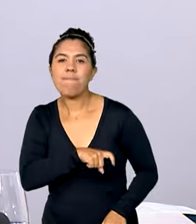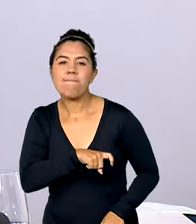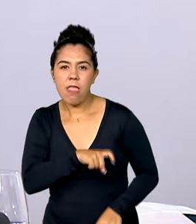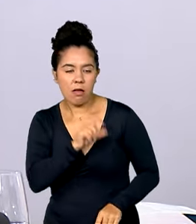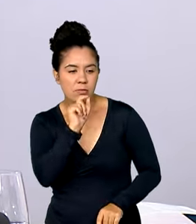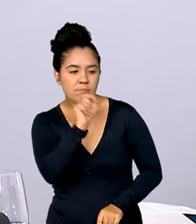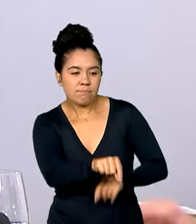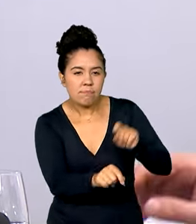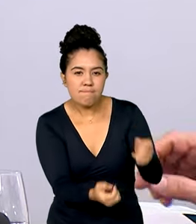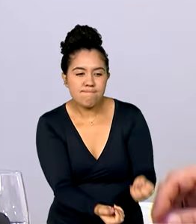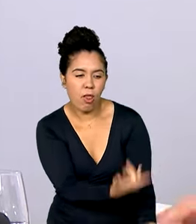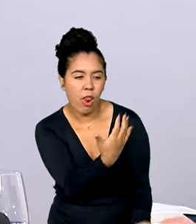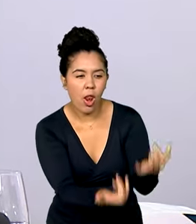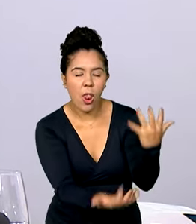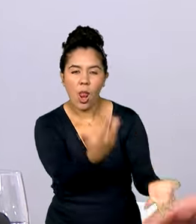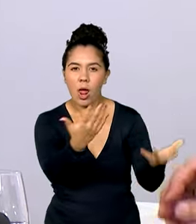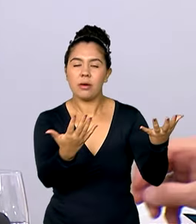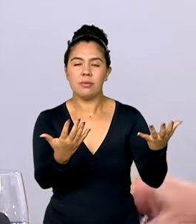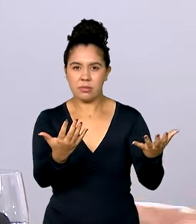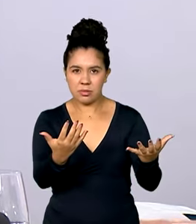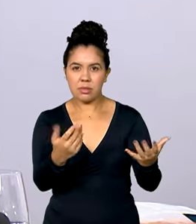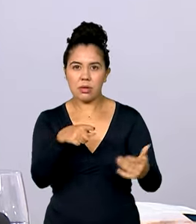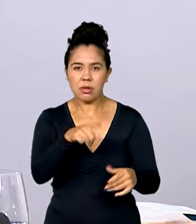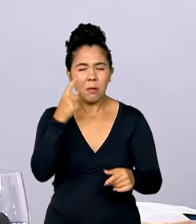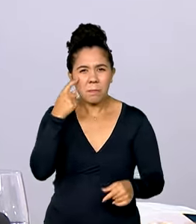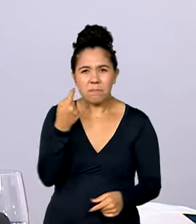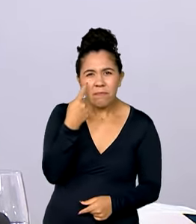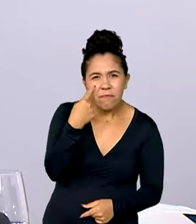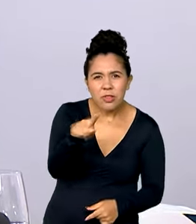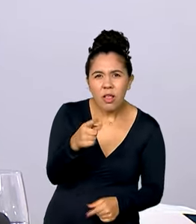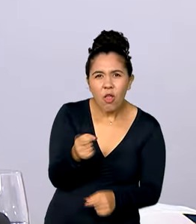diante desse contexto, da quantidade de focos,